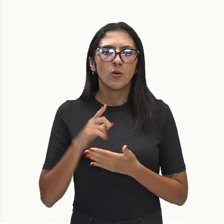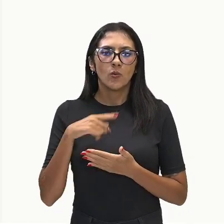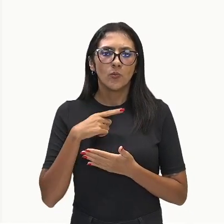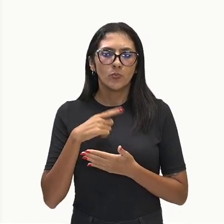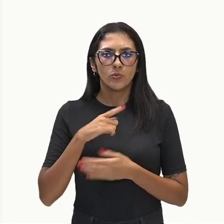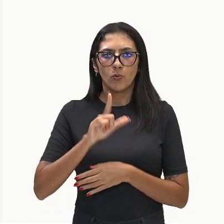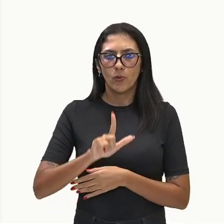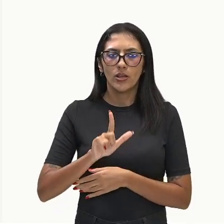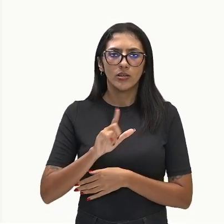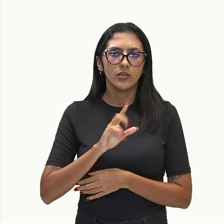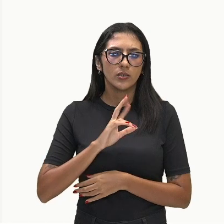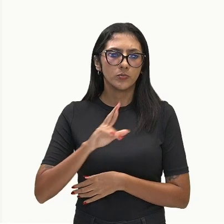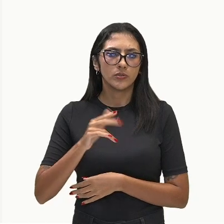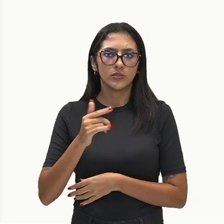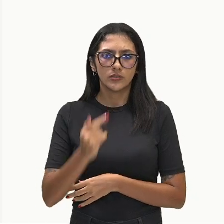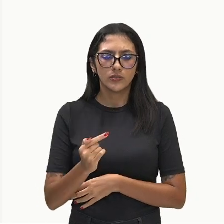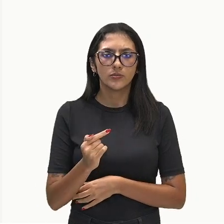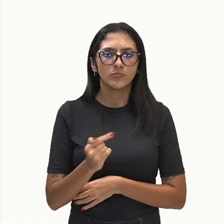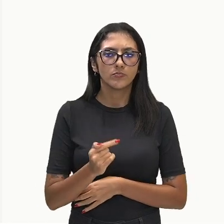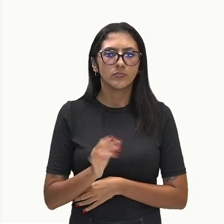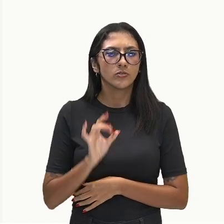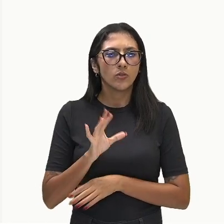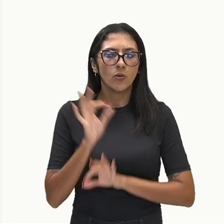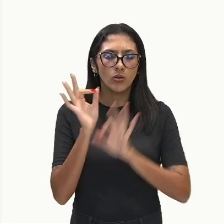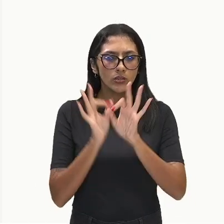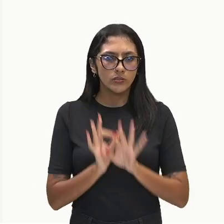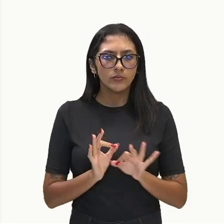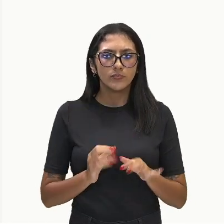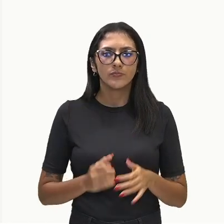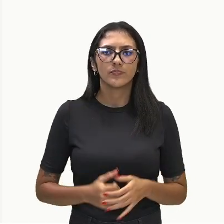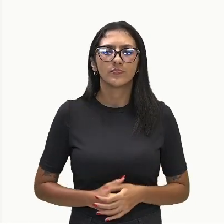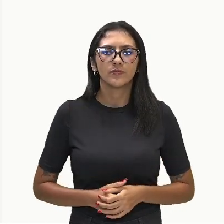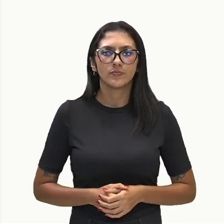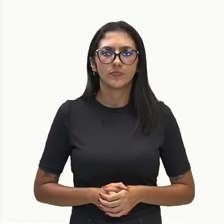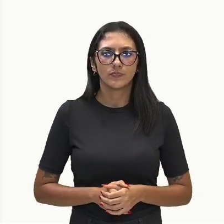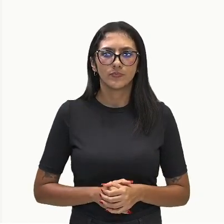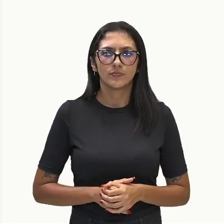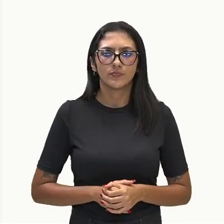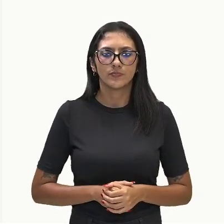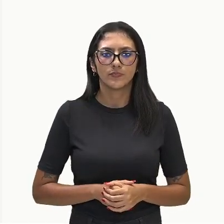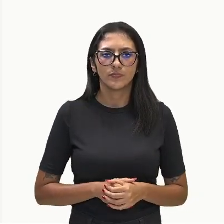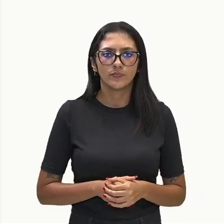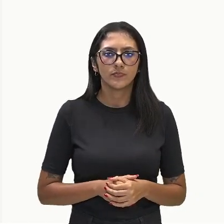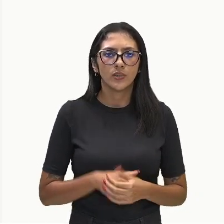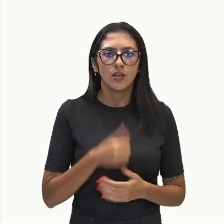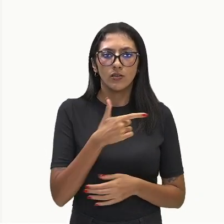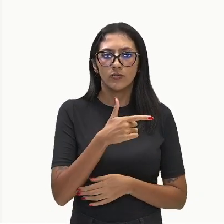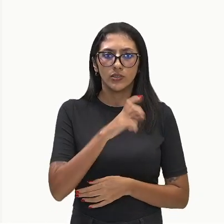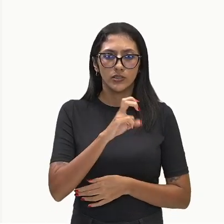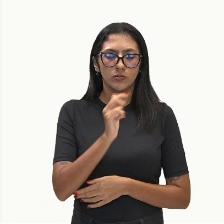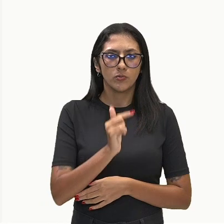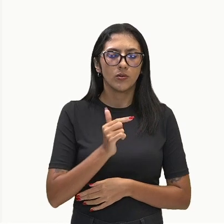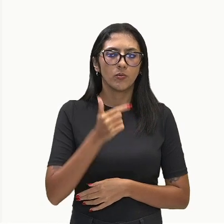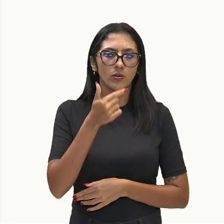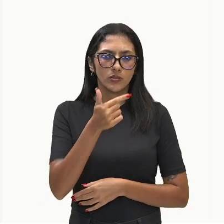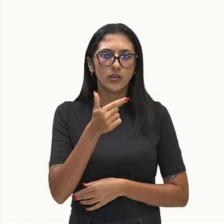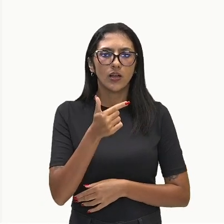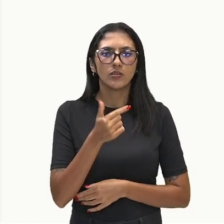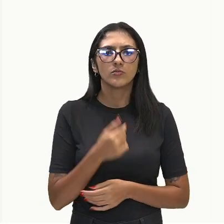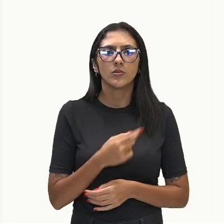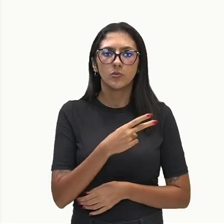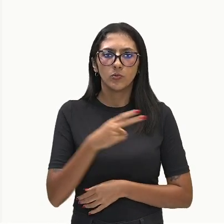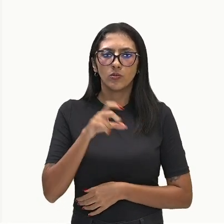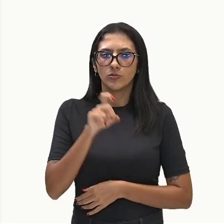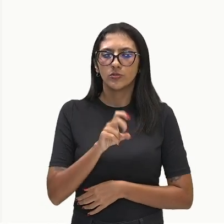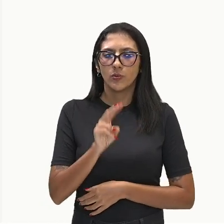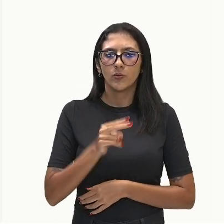7. E agora é só aplicar o teorema de Pitágoras. Nós vamos ter 25 ao quadrado igual a x ao quadrado mais 7 ao